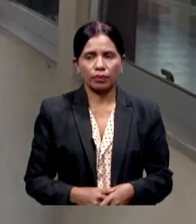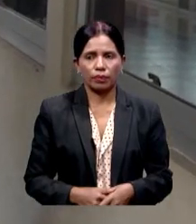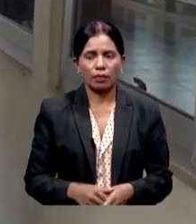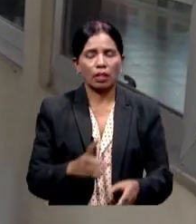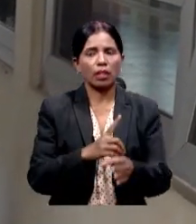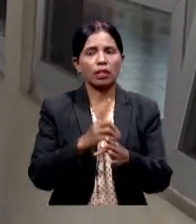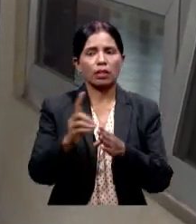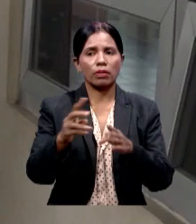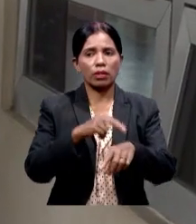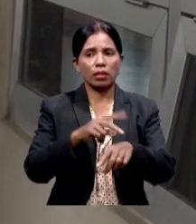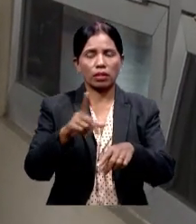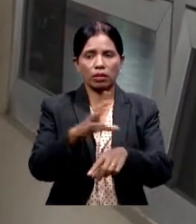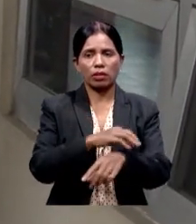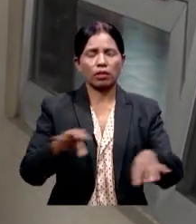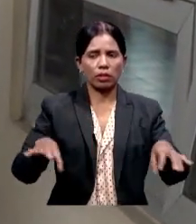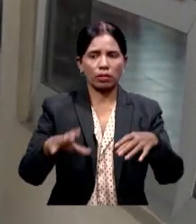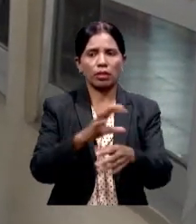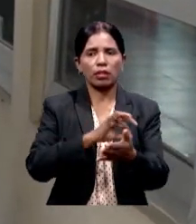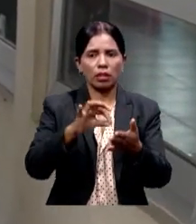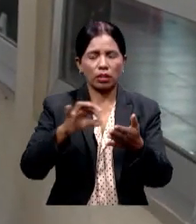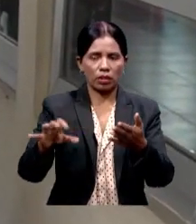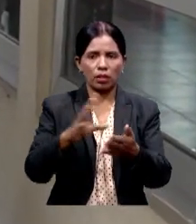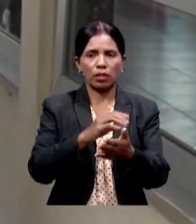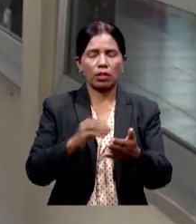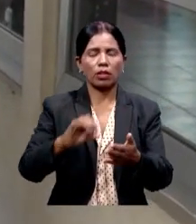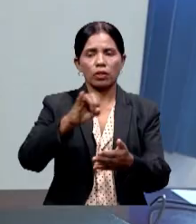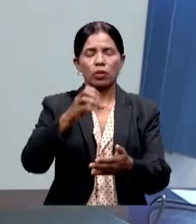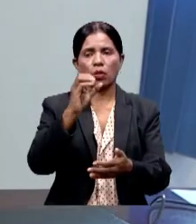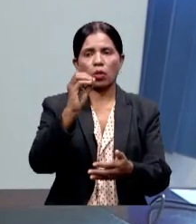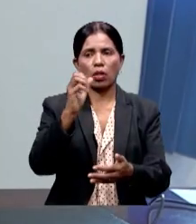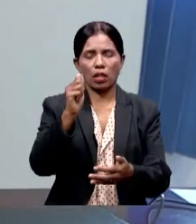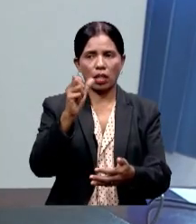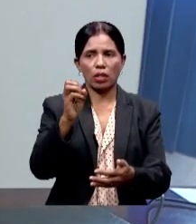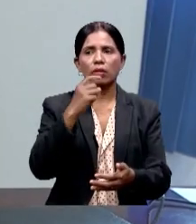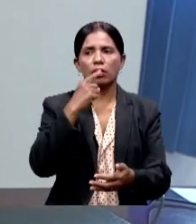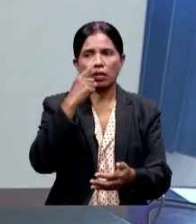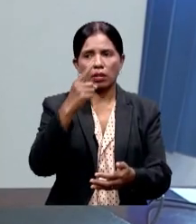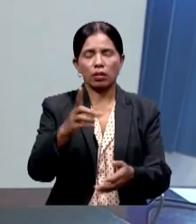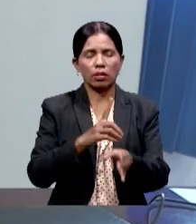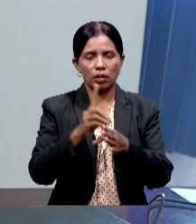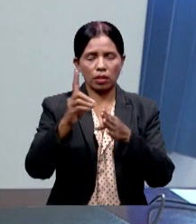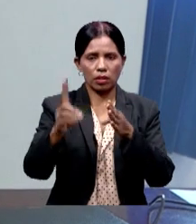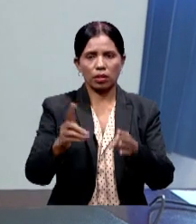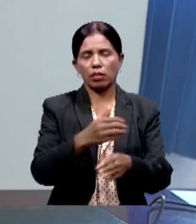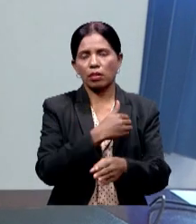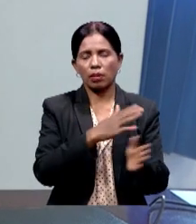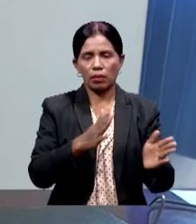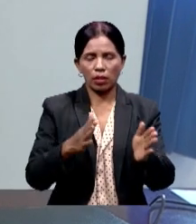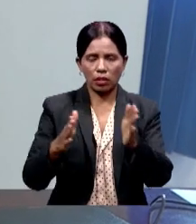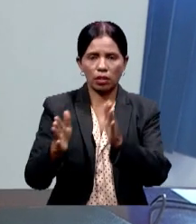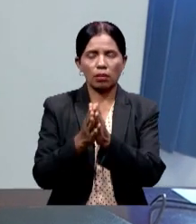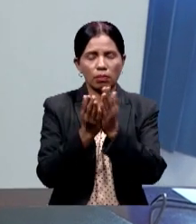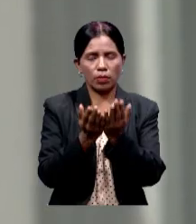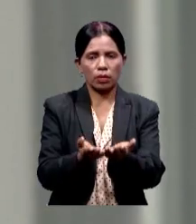Diretor Direção Geral Serviço resiste notariado João Fernando Martins Sateten, direção refere processa uma